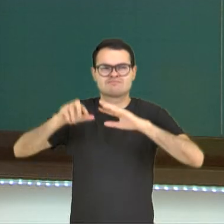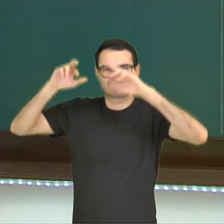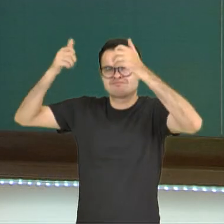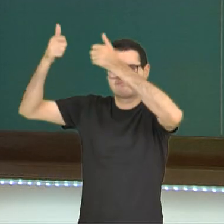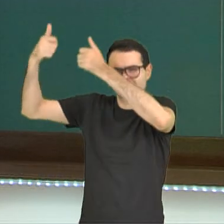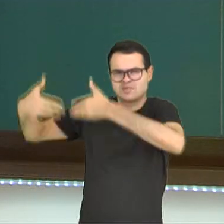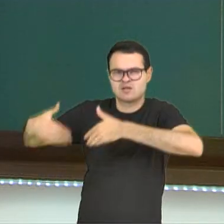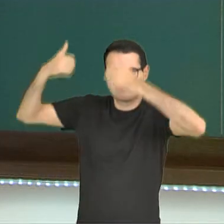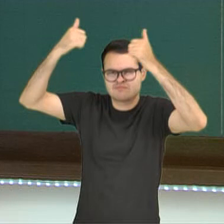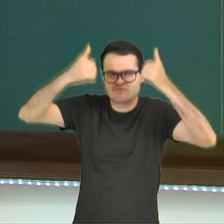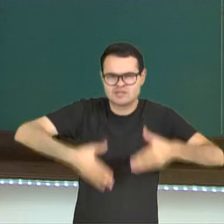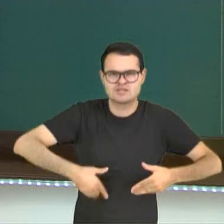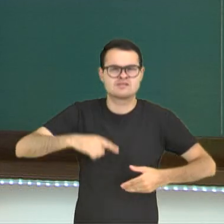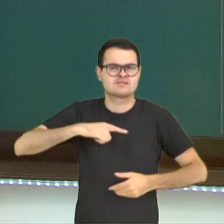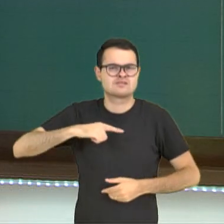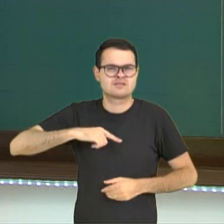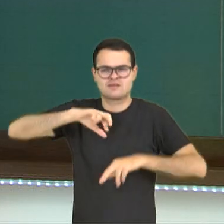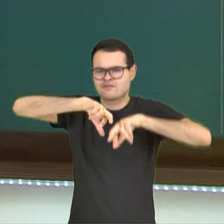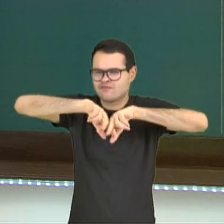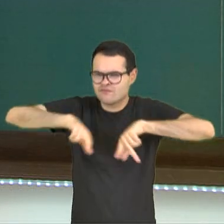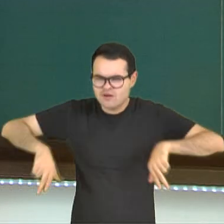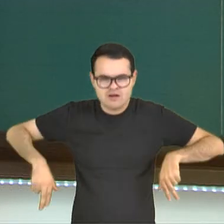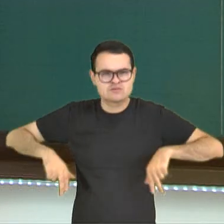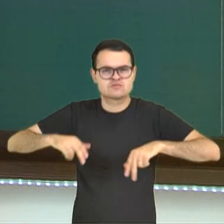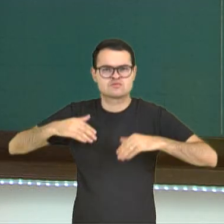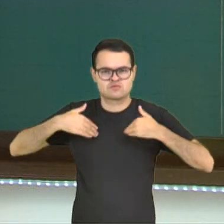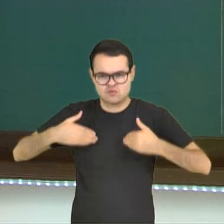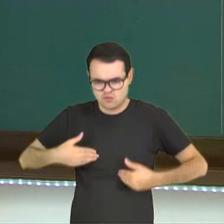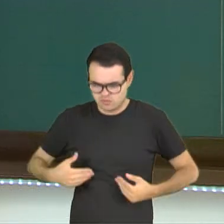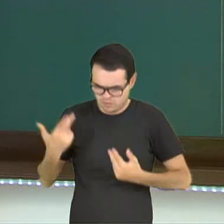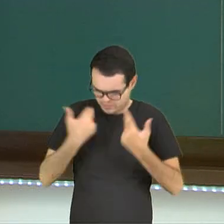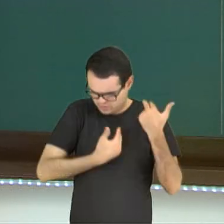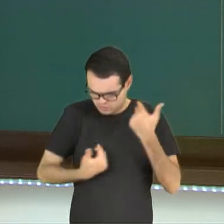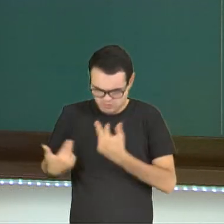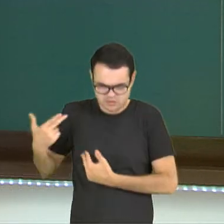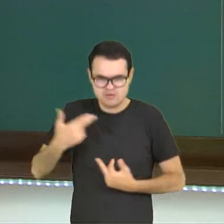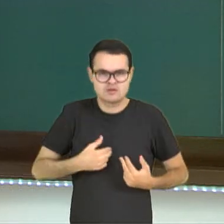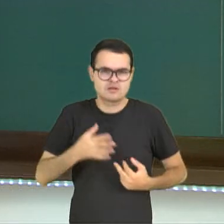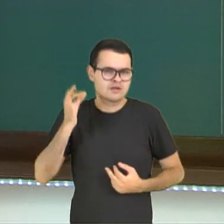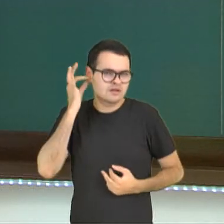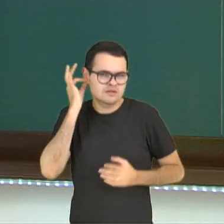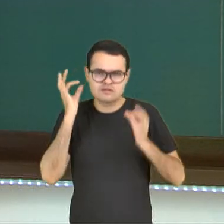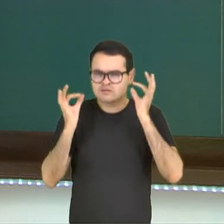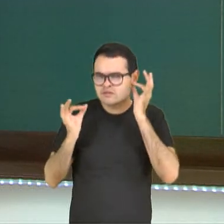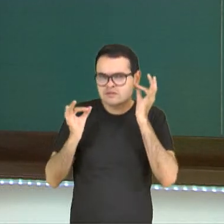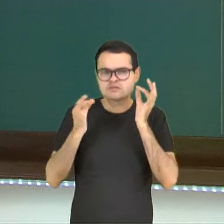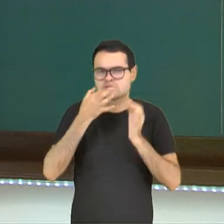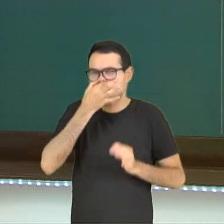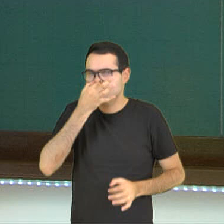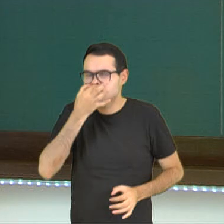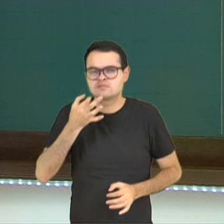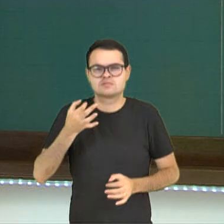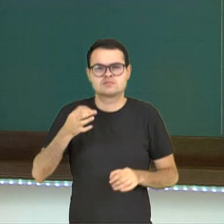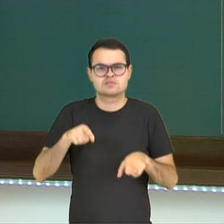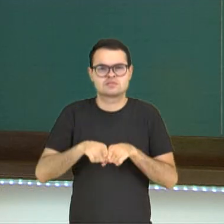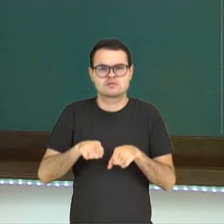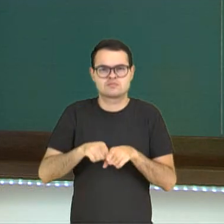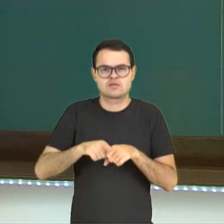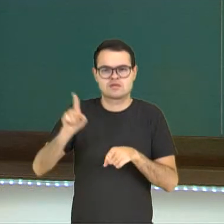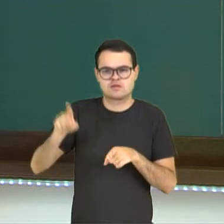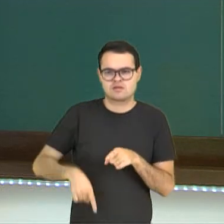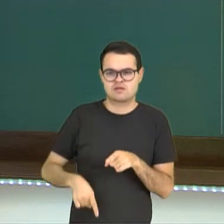expressão corporal, é o brinco, é tudo que você modifica o seu corpo, é o piercing, a tatuagem. A gente tem a performance, que